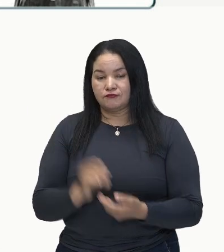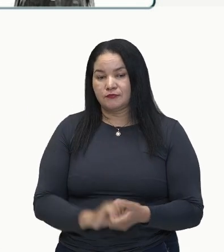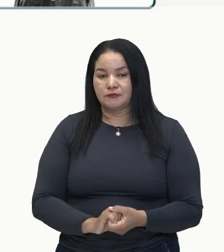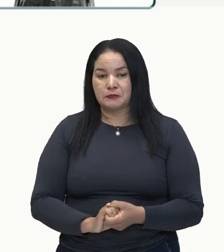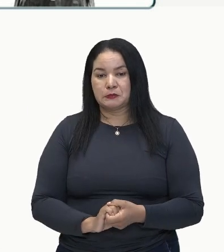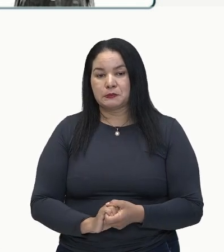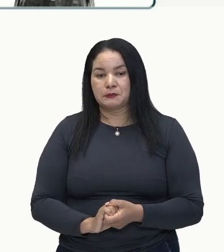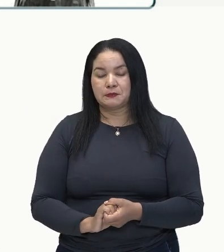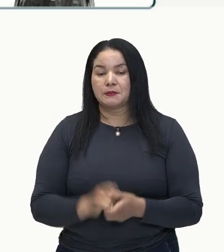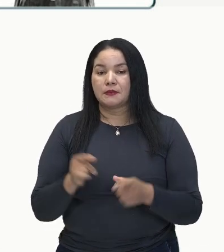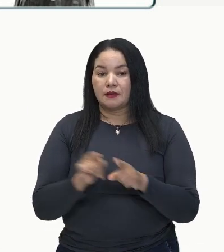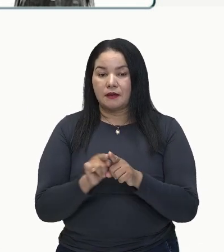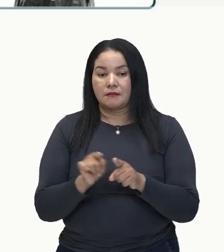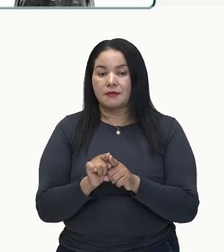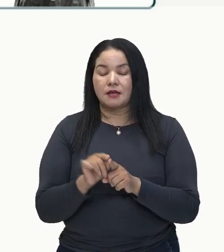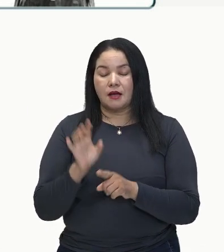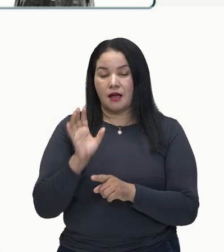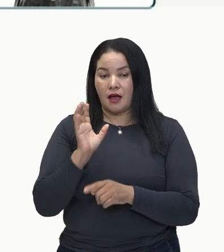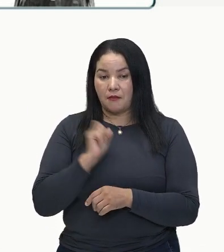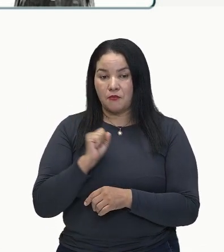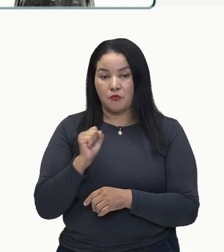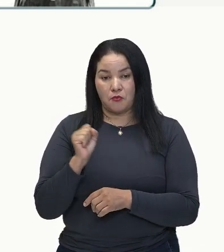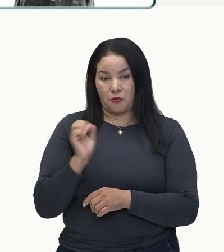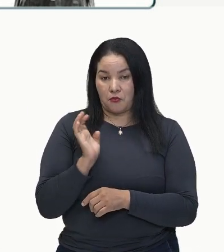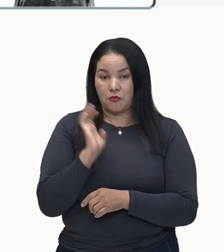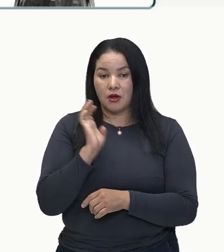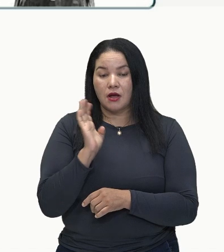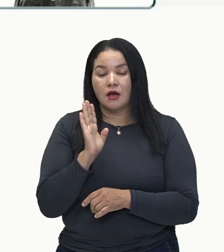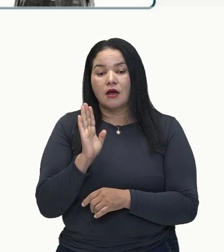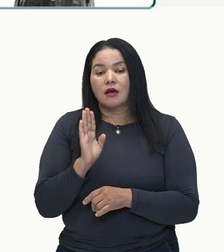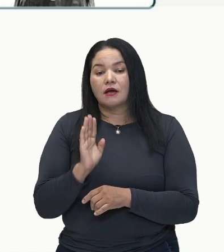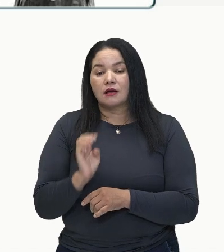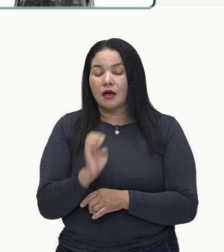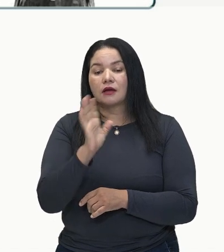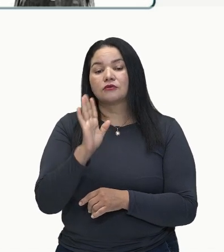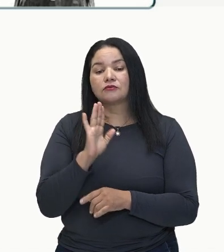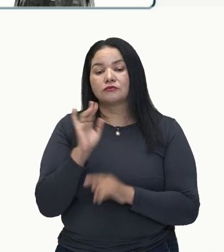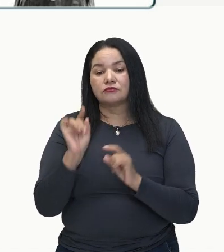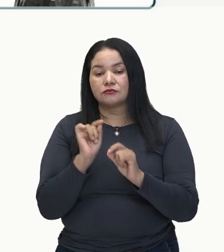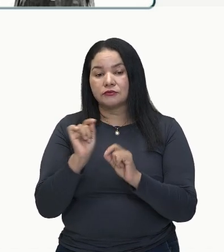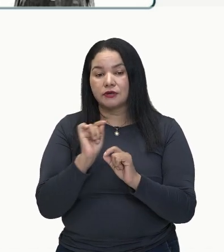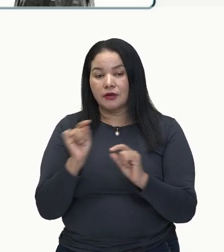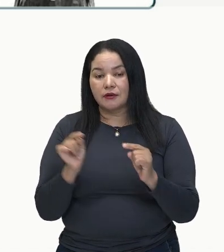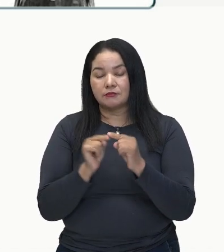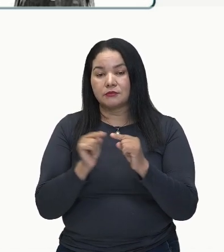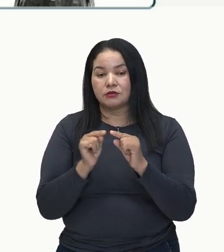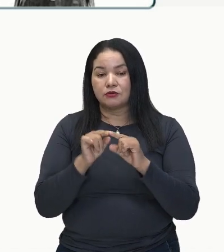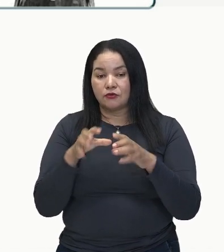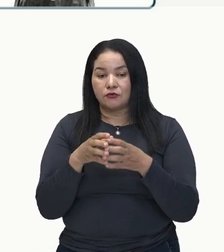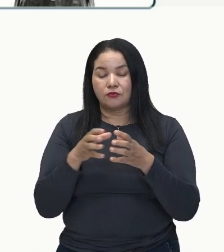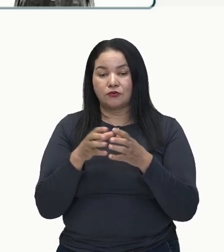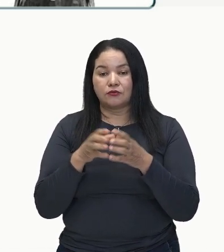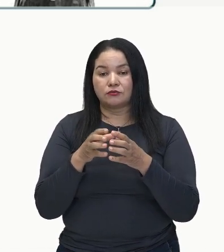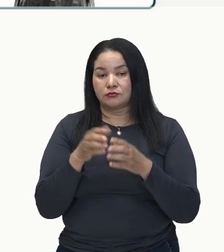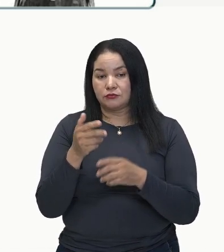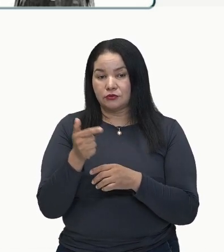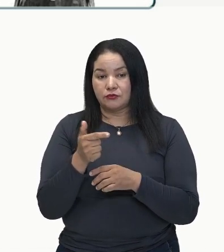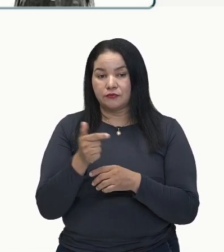O Amor Custa Caro filia-se a este segundo time. Então ele já indica aqui que esse filme, O Amor Custa Caro,